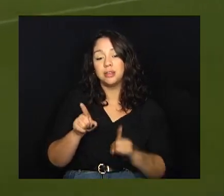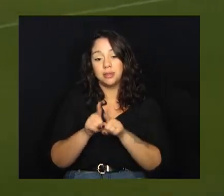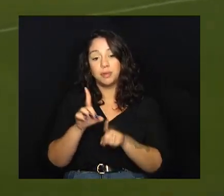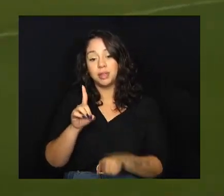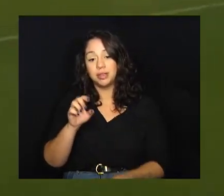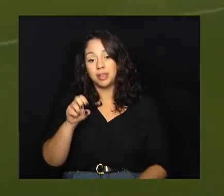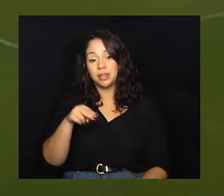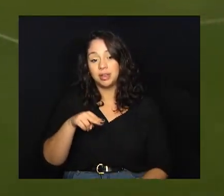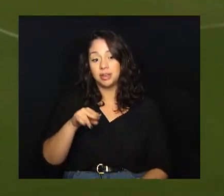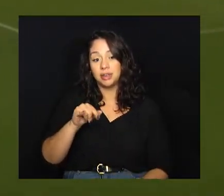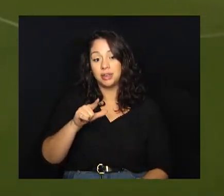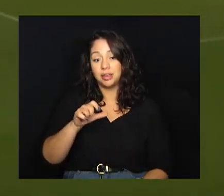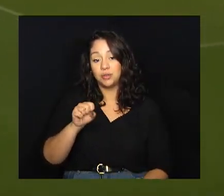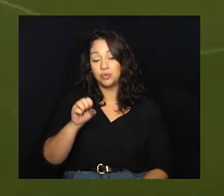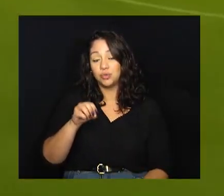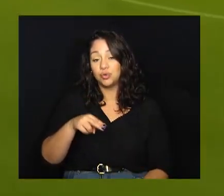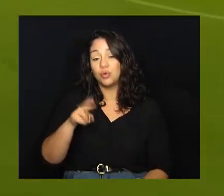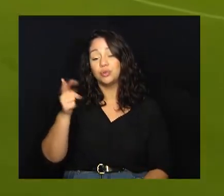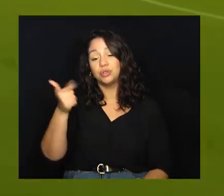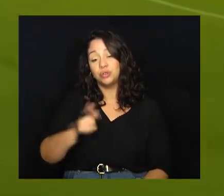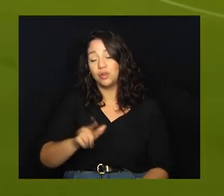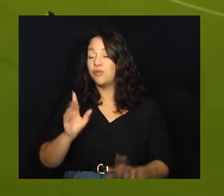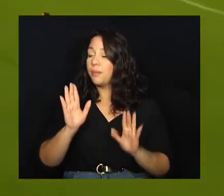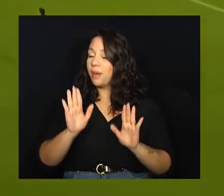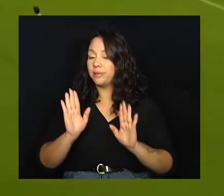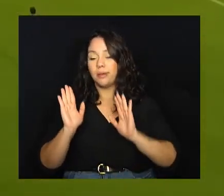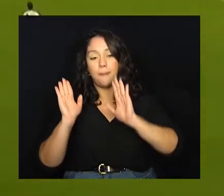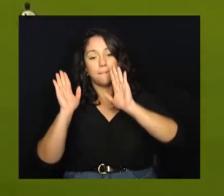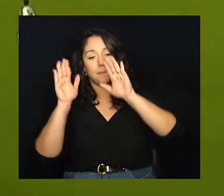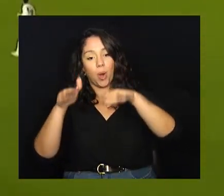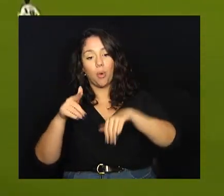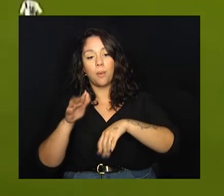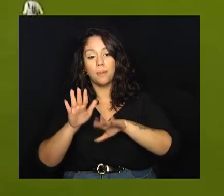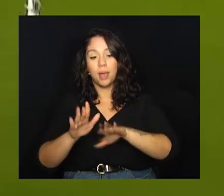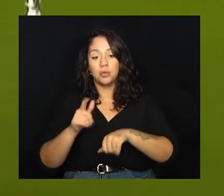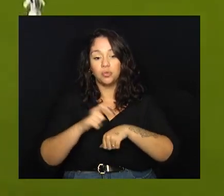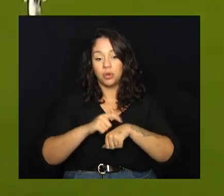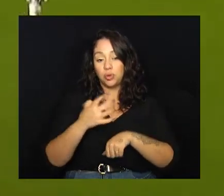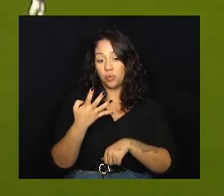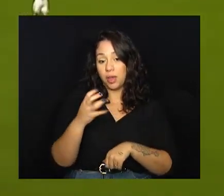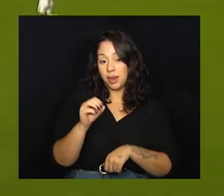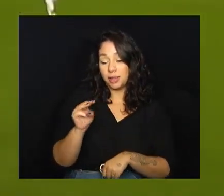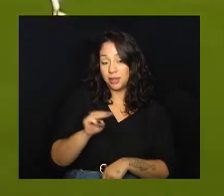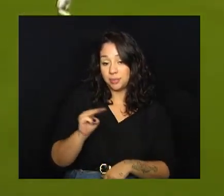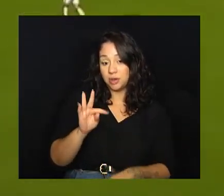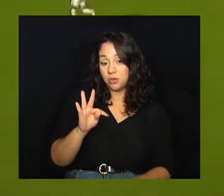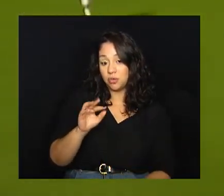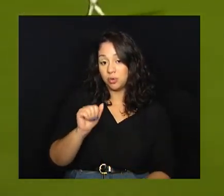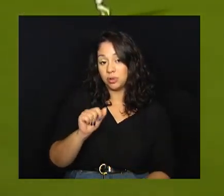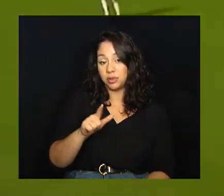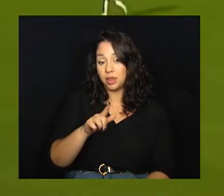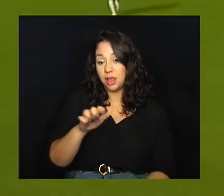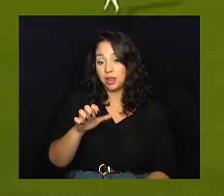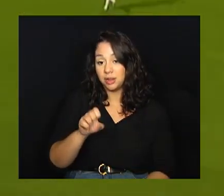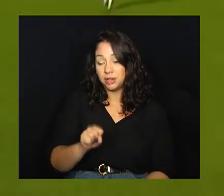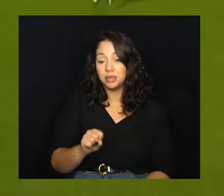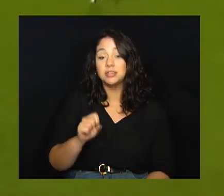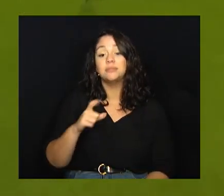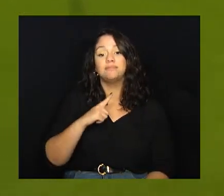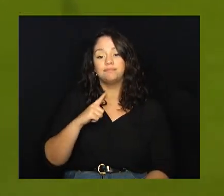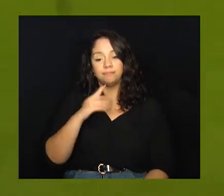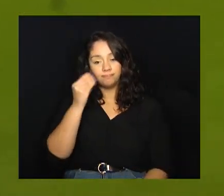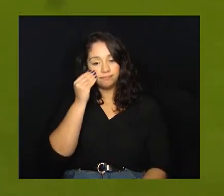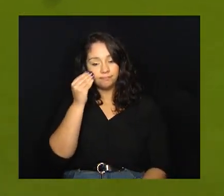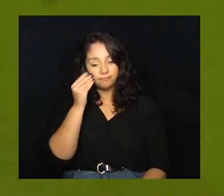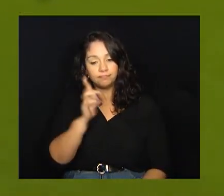de novo Caíque França salvou até que aos 40 minutos tentou jogada pela direita a